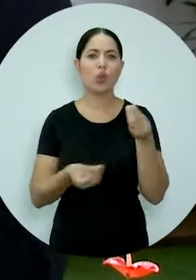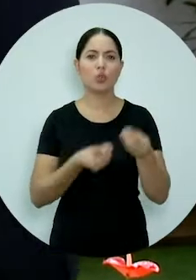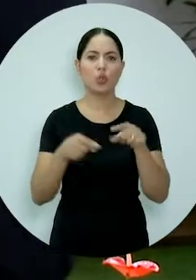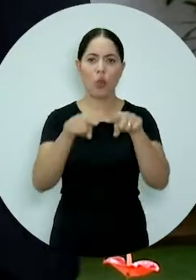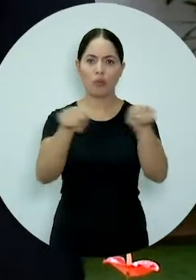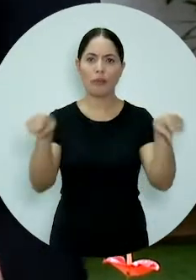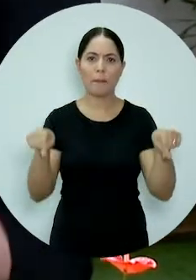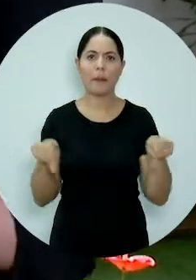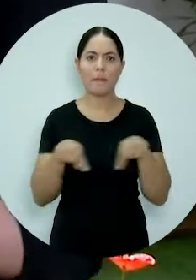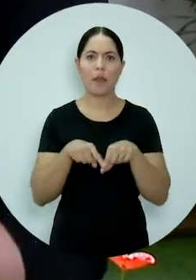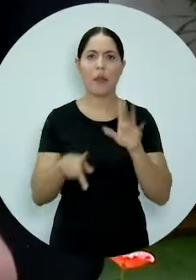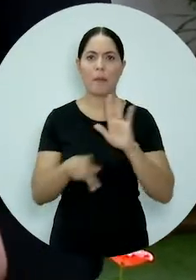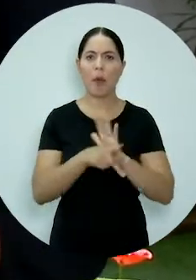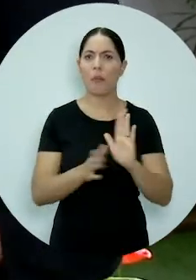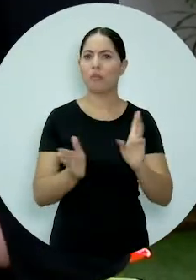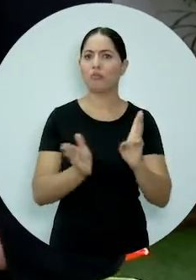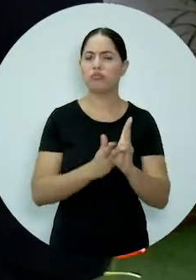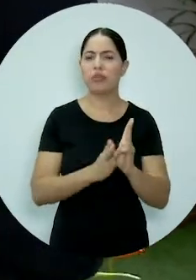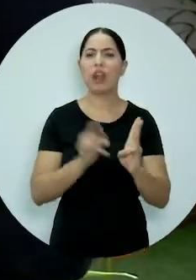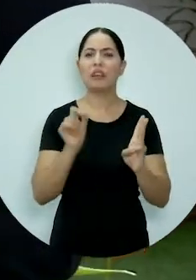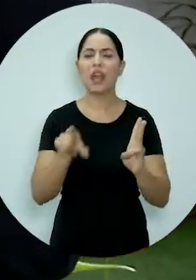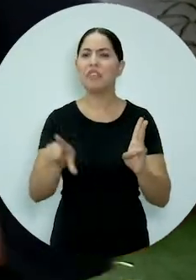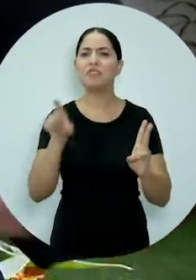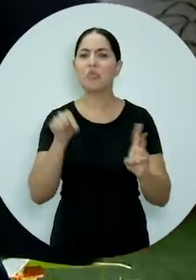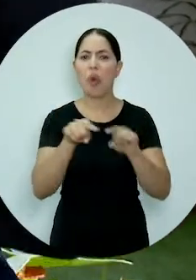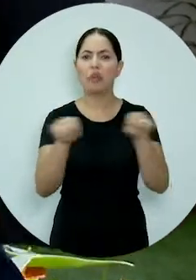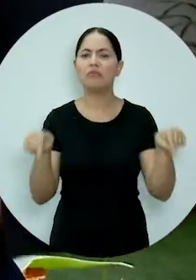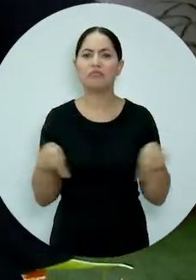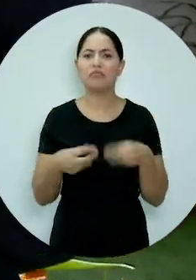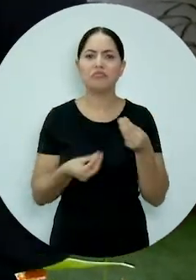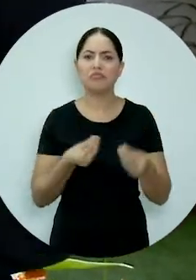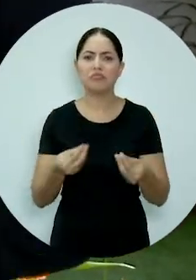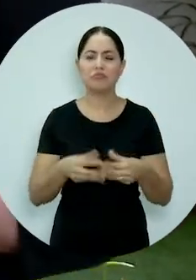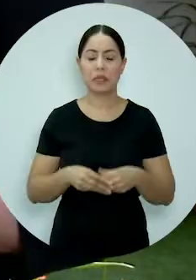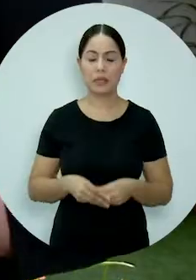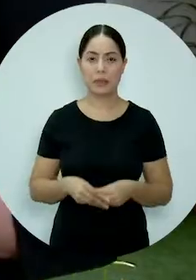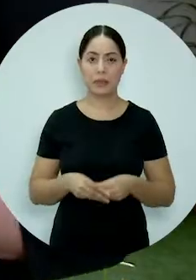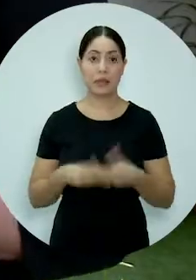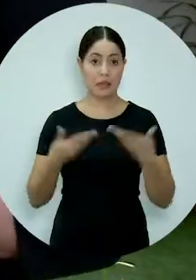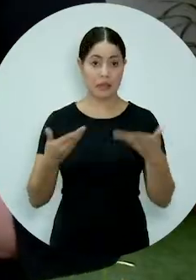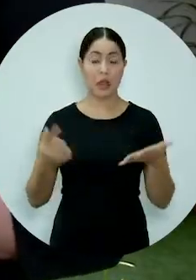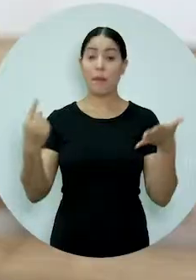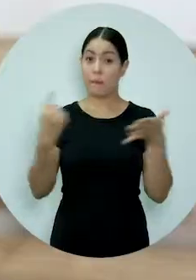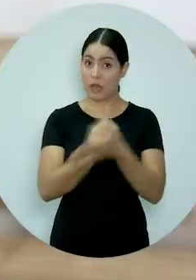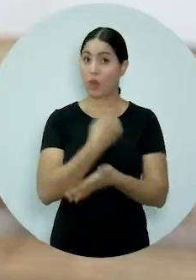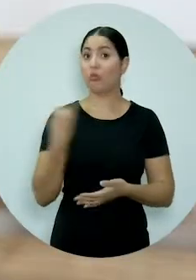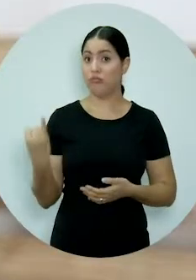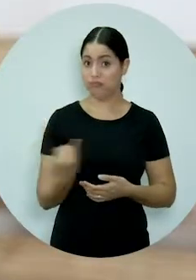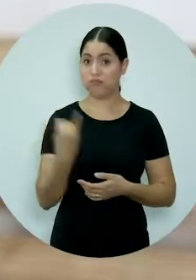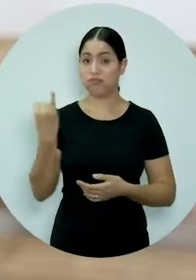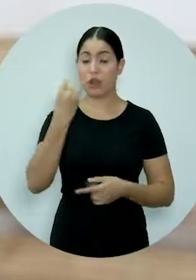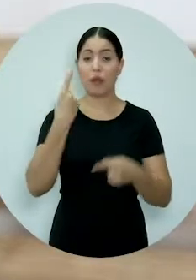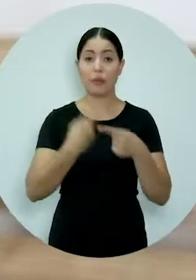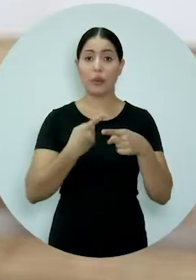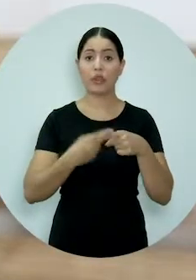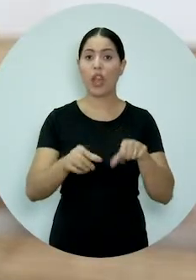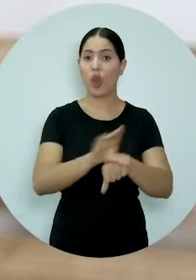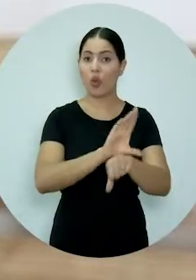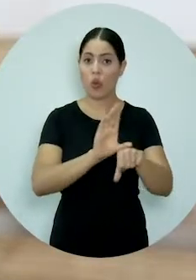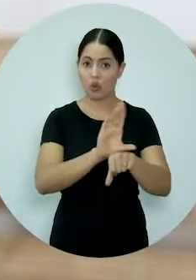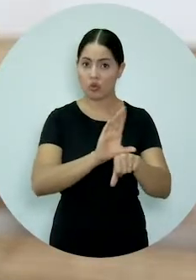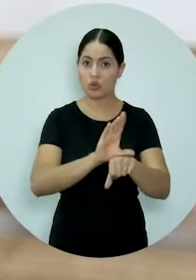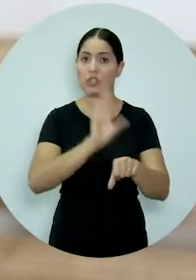como que está a situação de demarcação de terras indígenas? Fica a cargo de quem? Então, essa é uma pergunta muito importante,